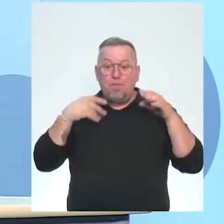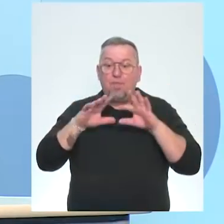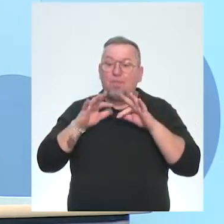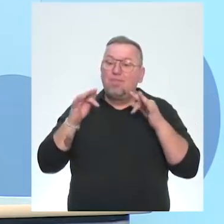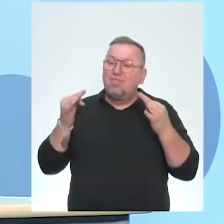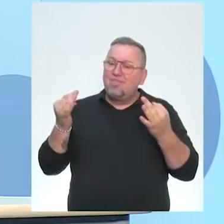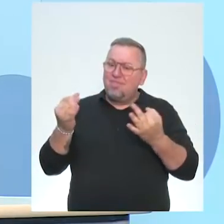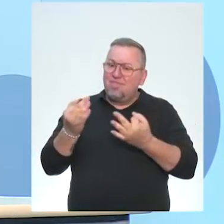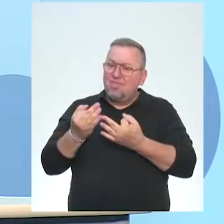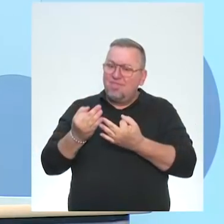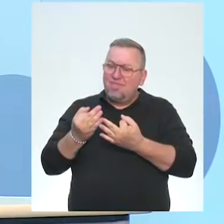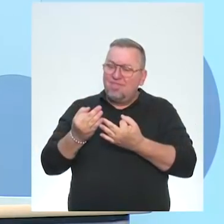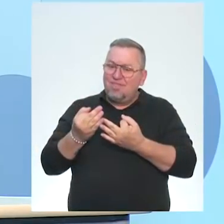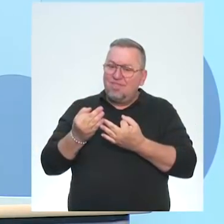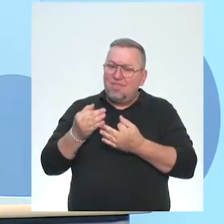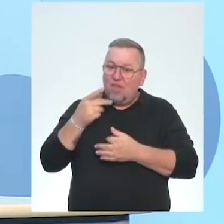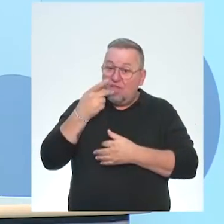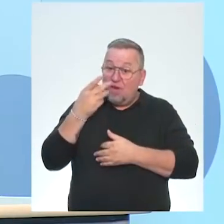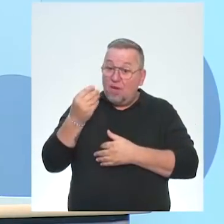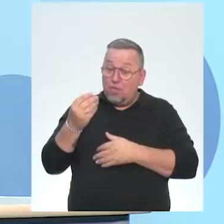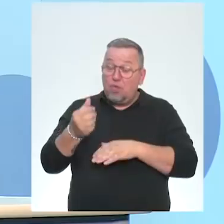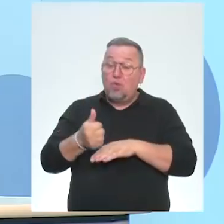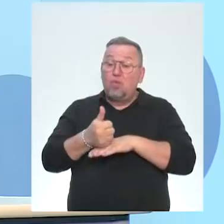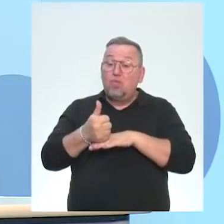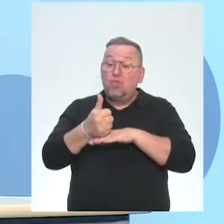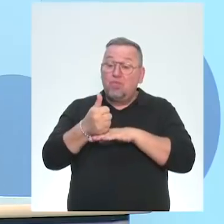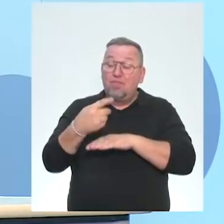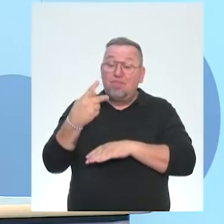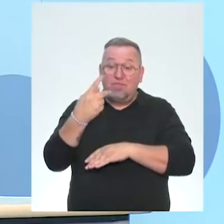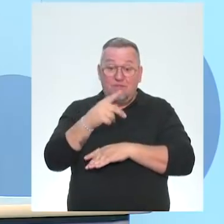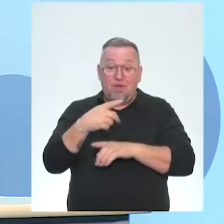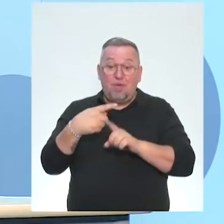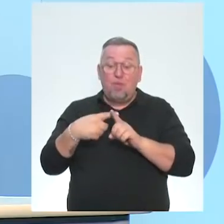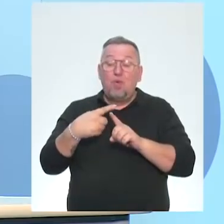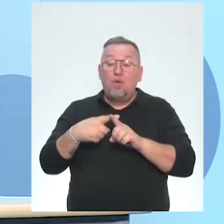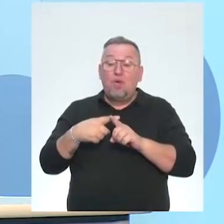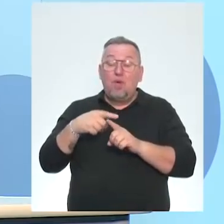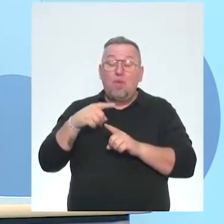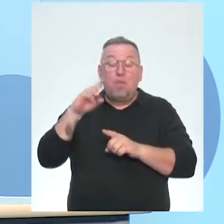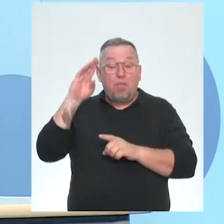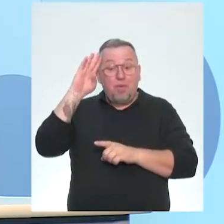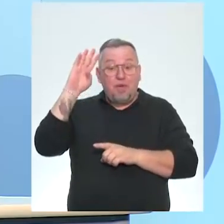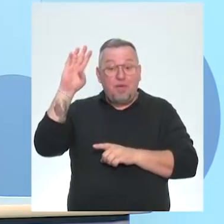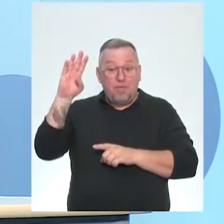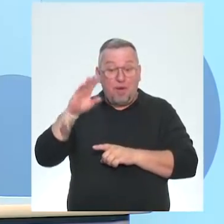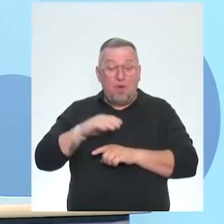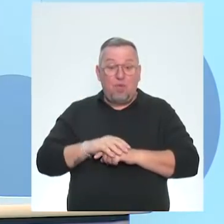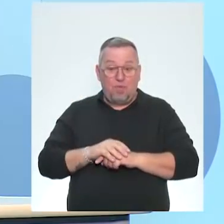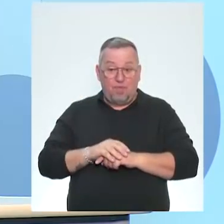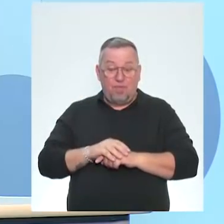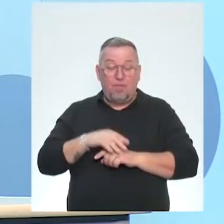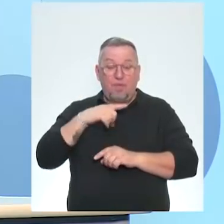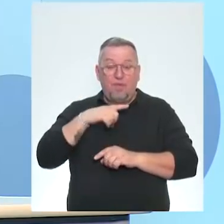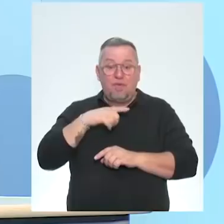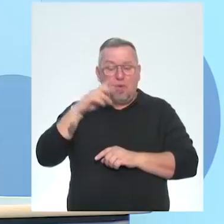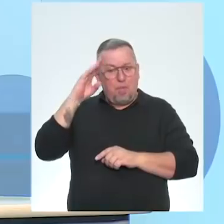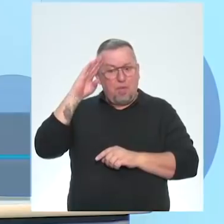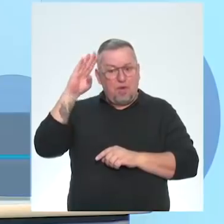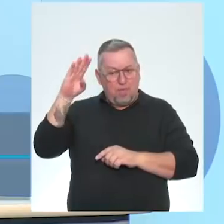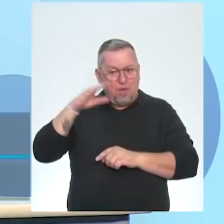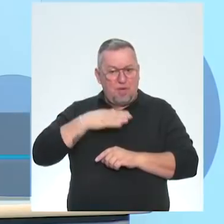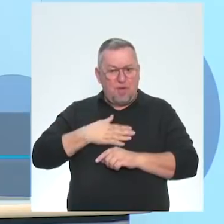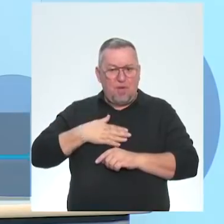esse objeto lindo dele, ele contou a história, né? Interessante que, olha como que os objetos mostram sobre a gente, às vezes a gente